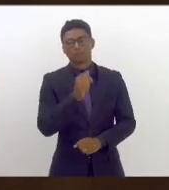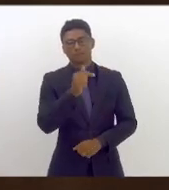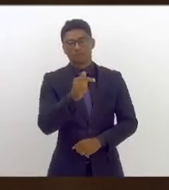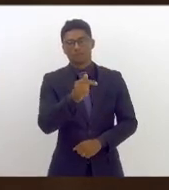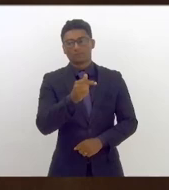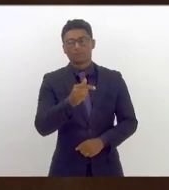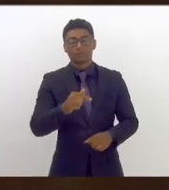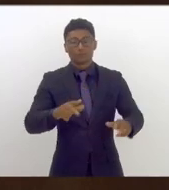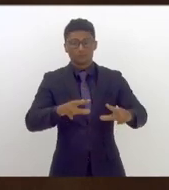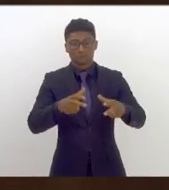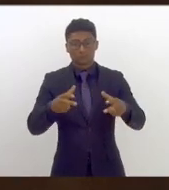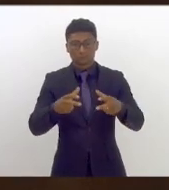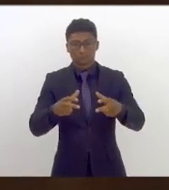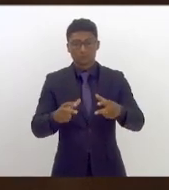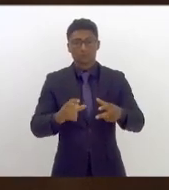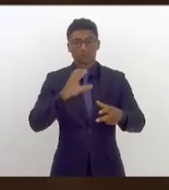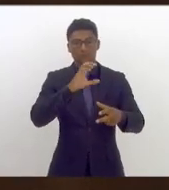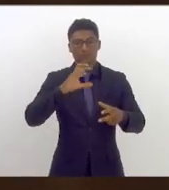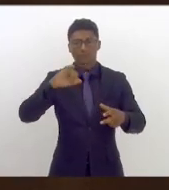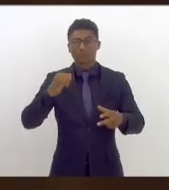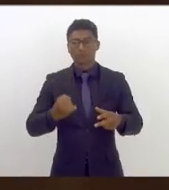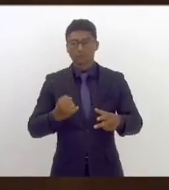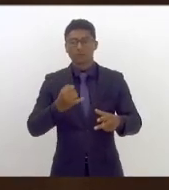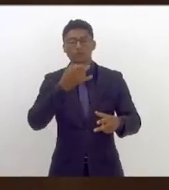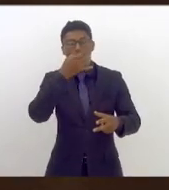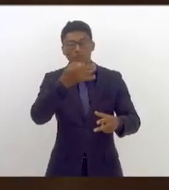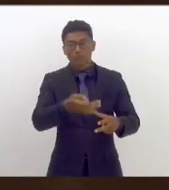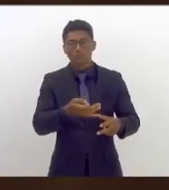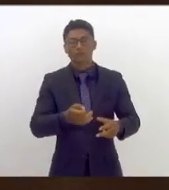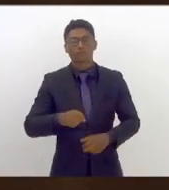da CCJ em relação às emendas é